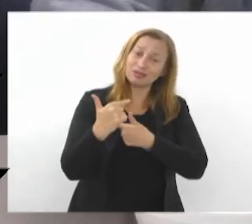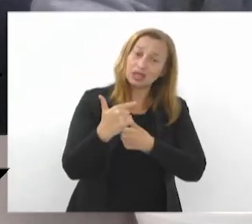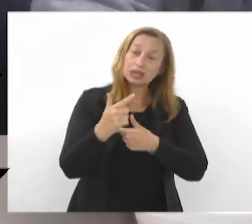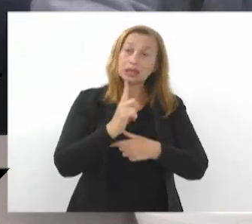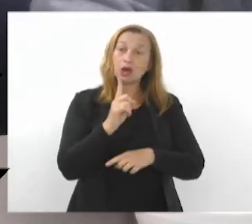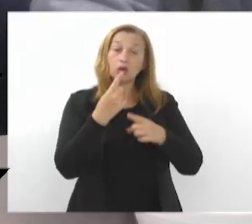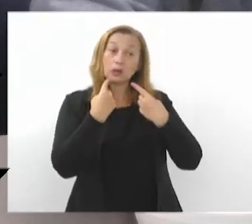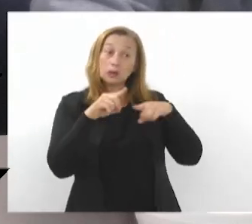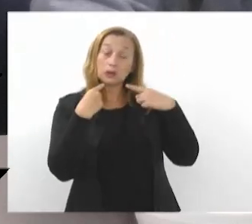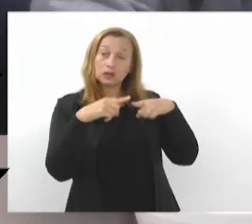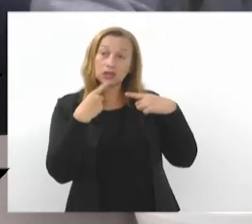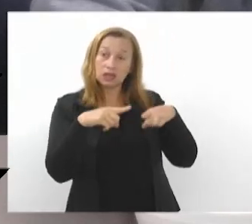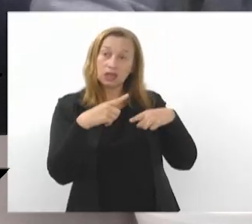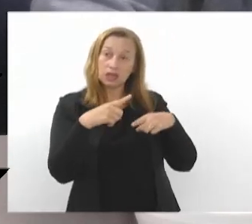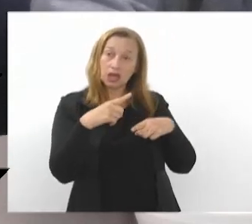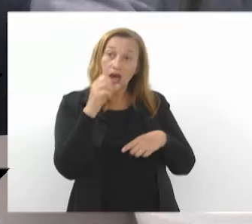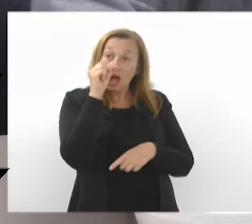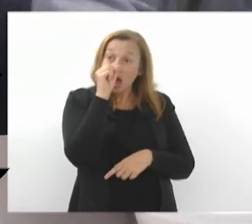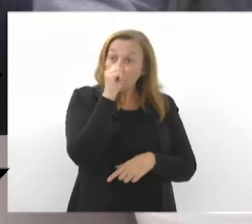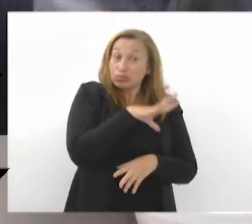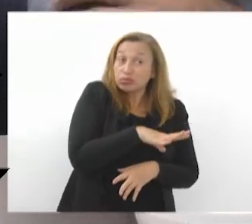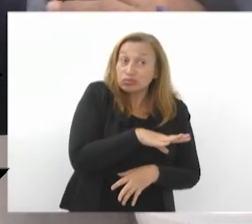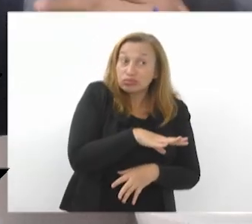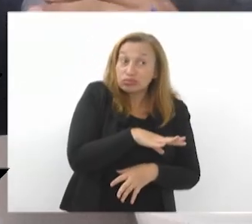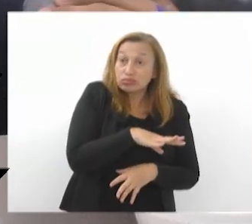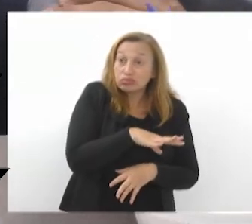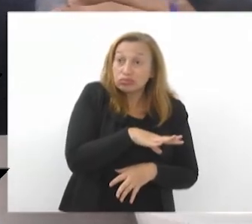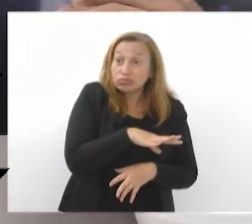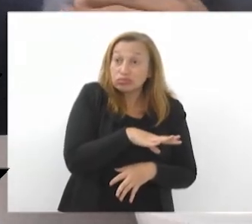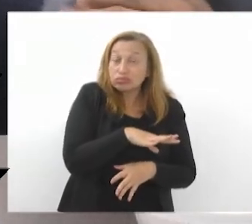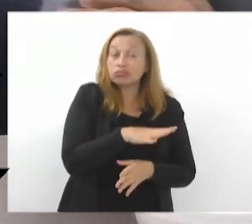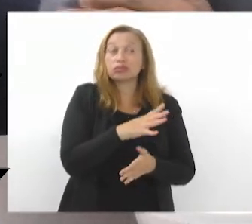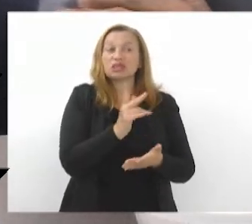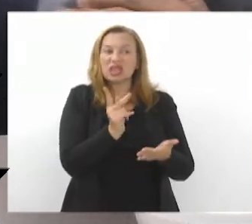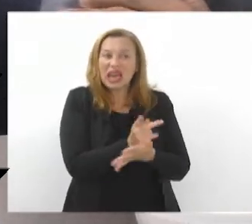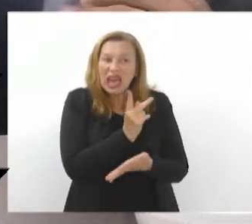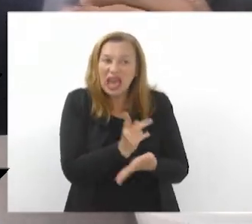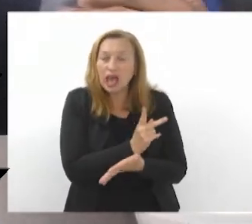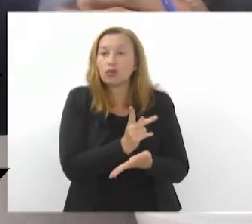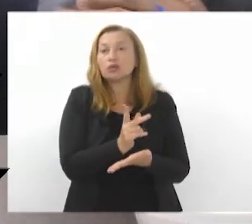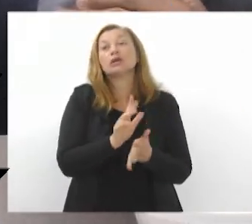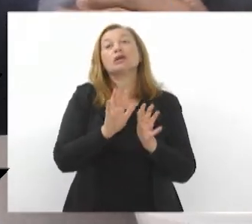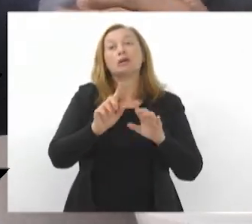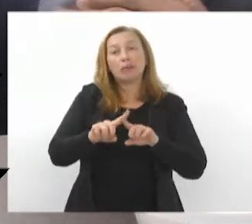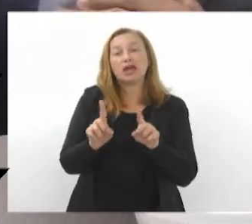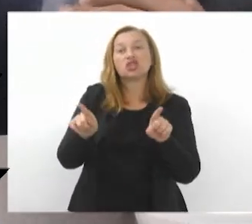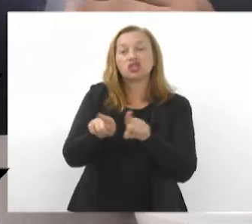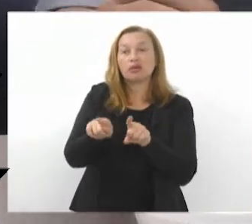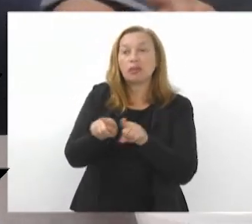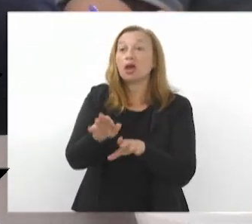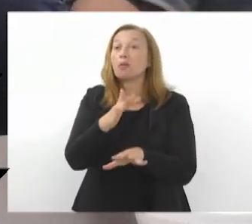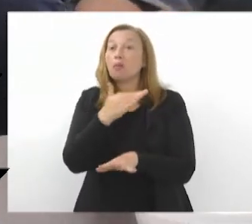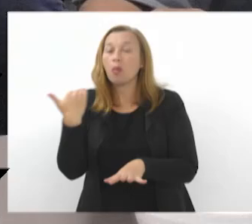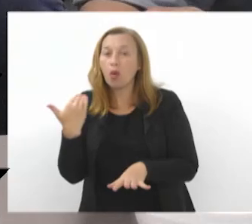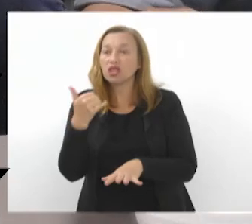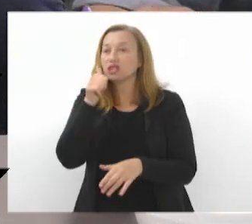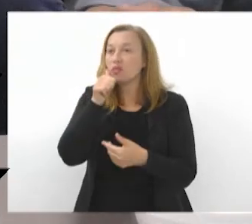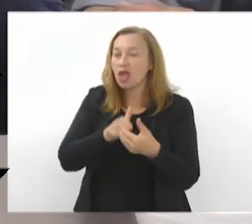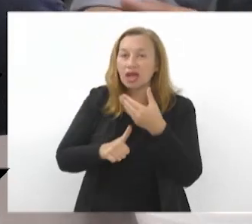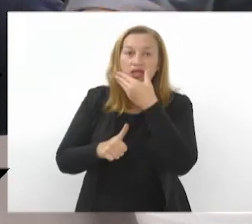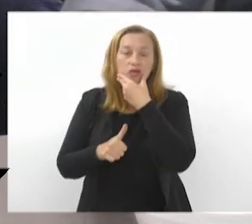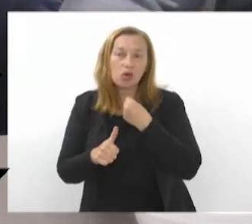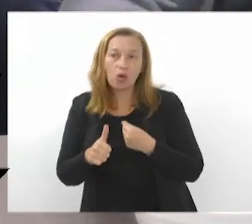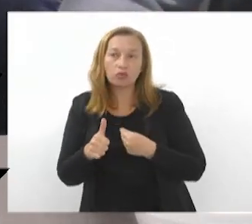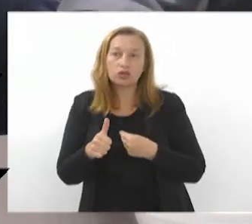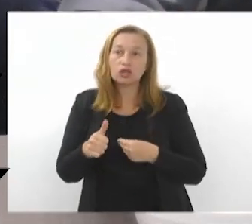critiquem abusos e desproporcionalidades e também mortes de civis e mulheres que o